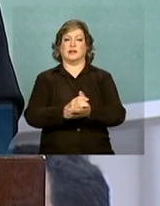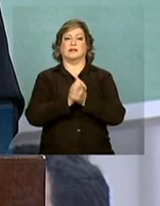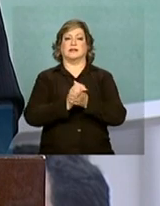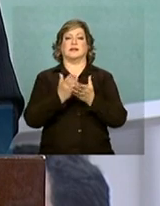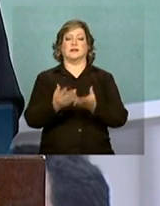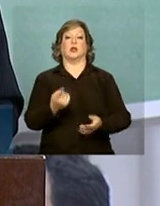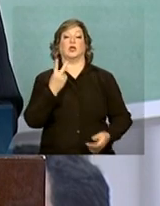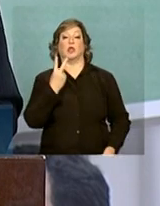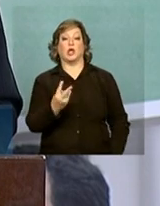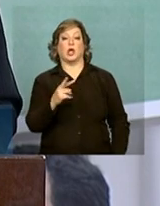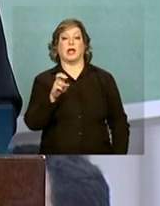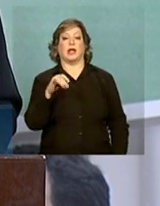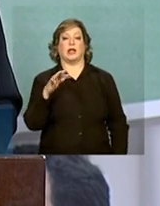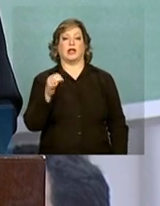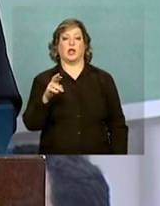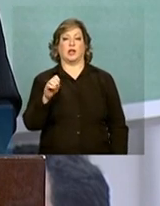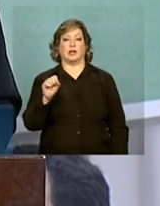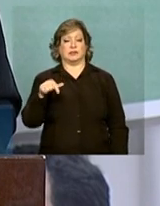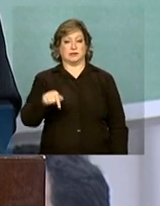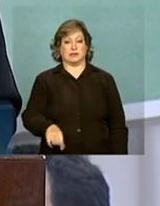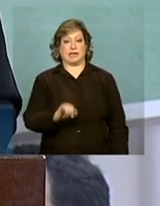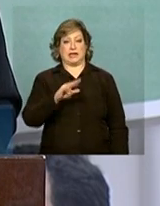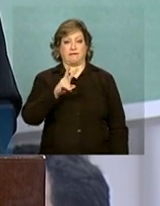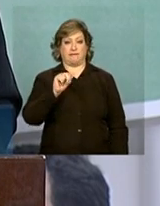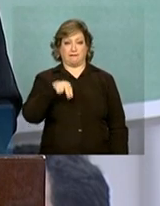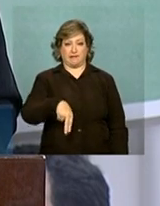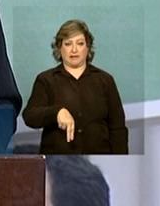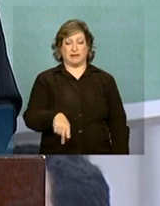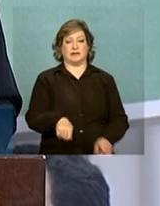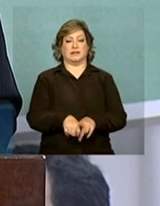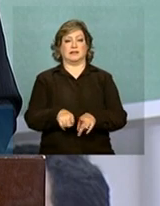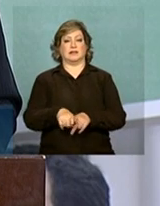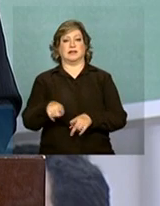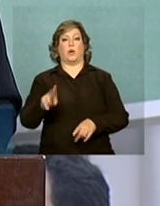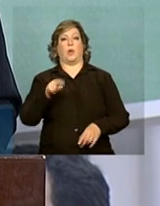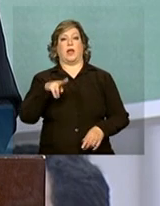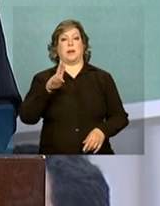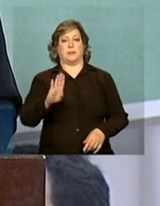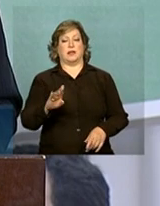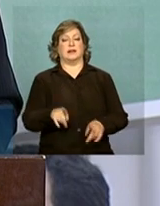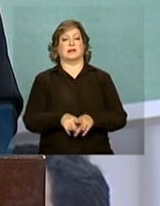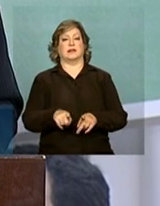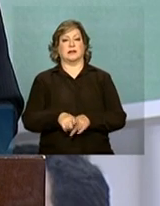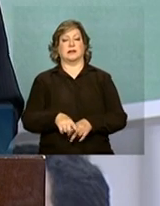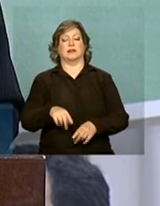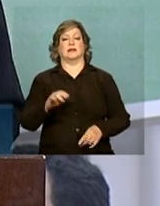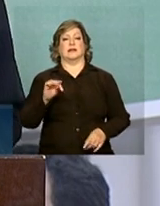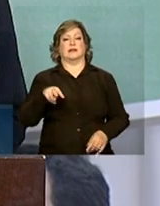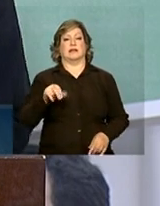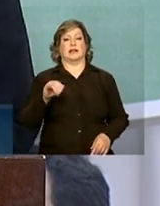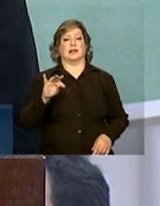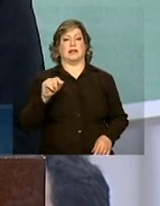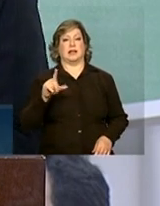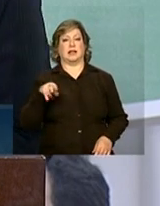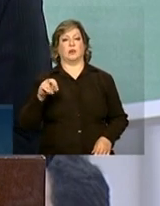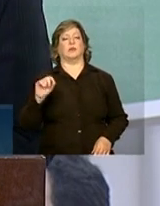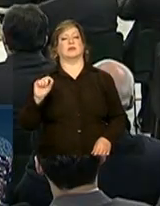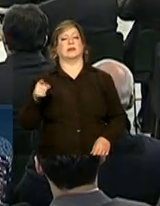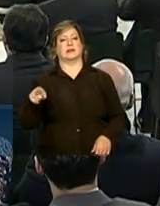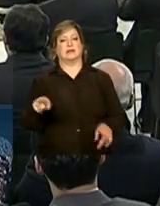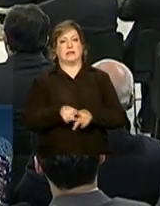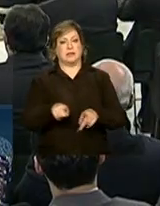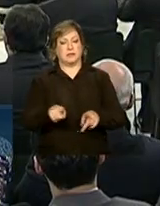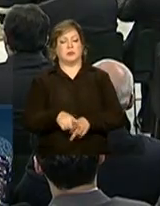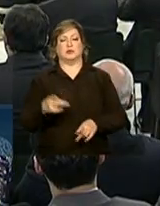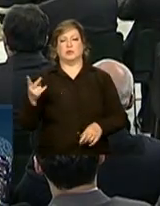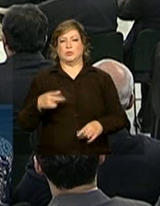dois reitores aqui presentes, o Ivan Camargo, reitor da UNB, o Natalino Salgado Filho, que não faltaram também na construção